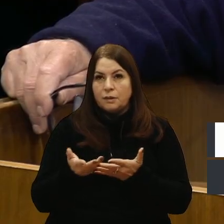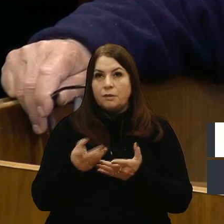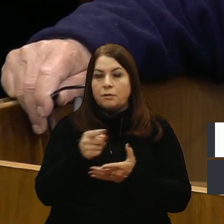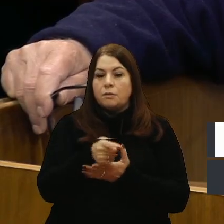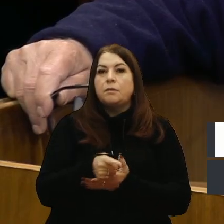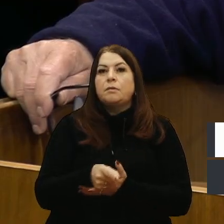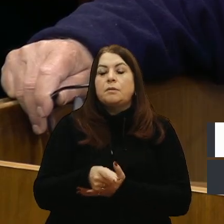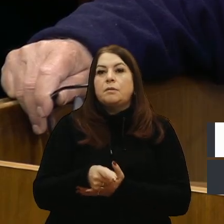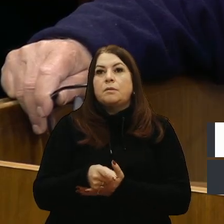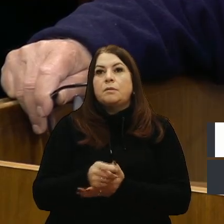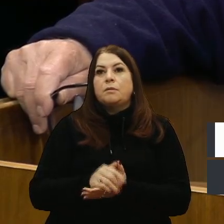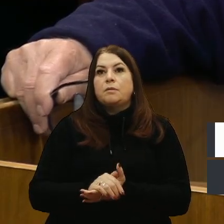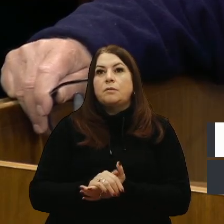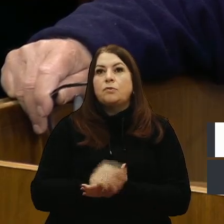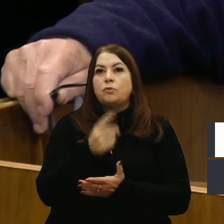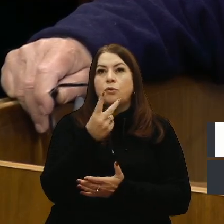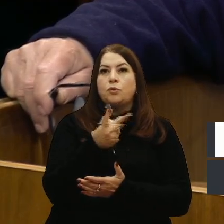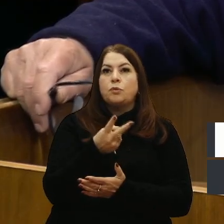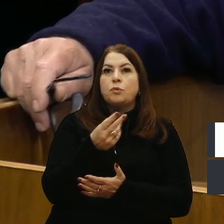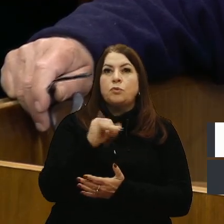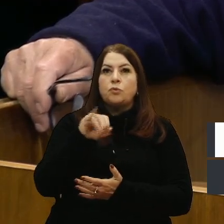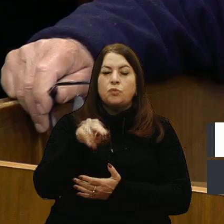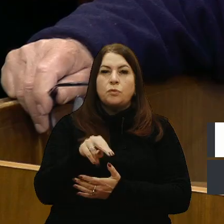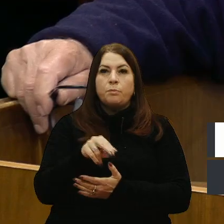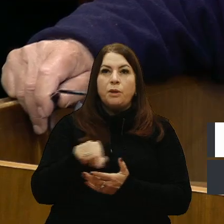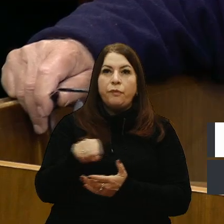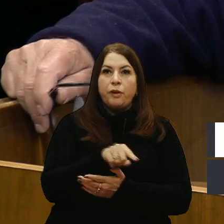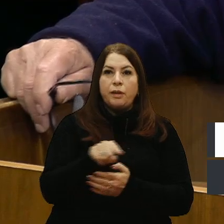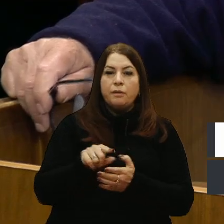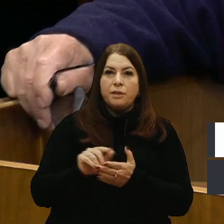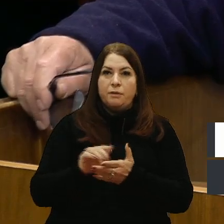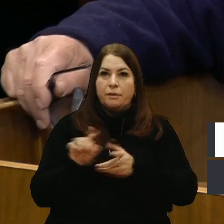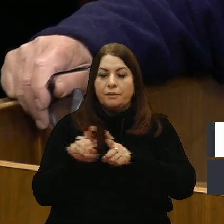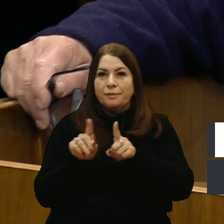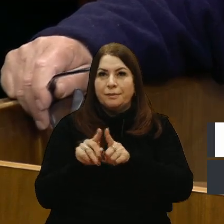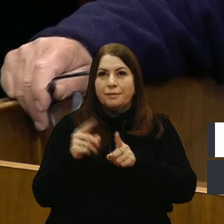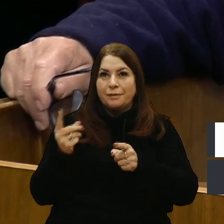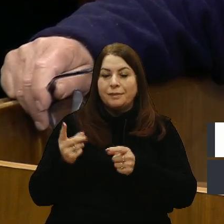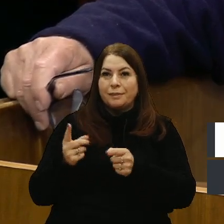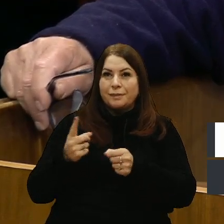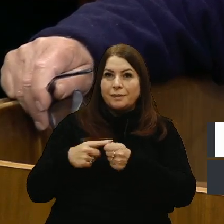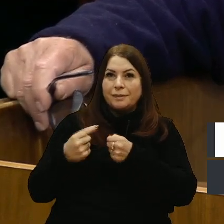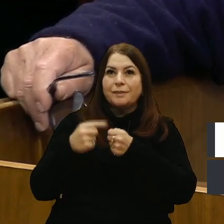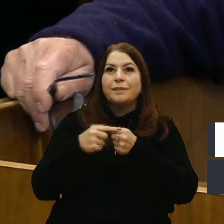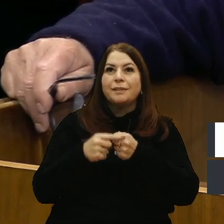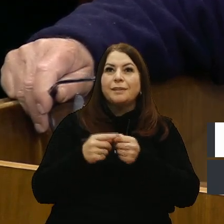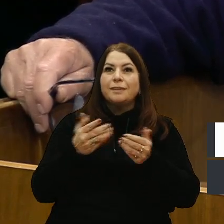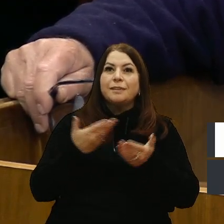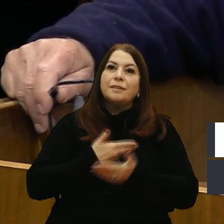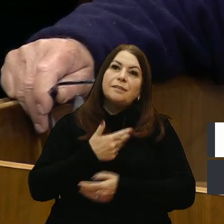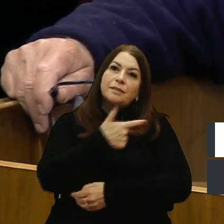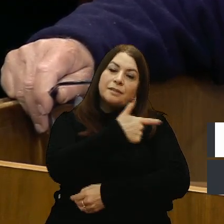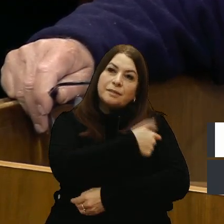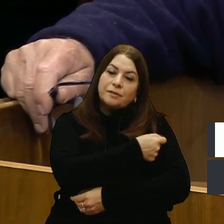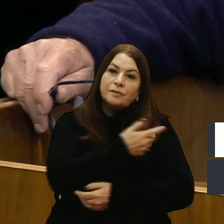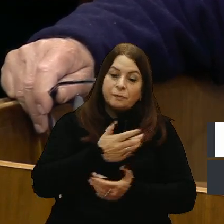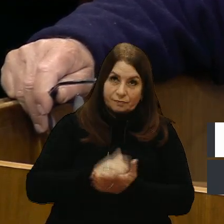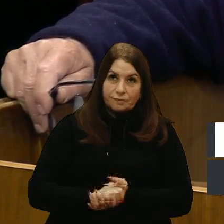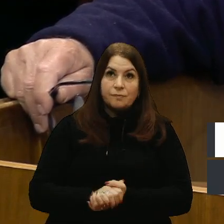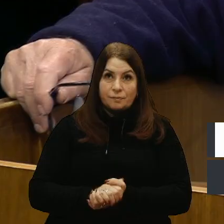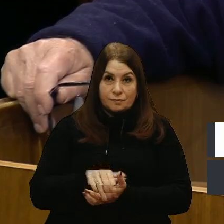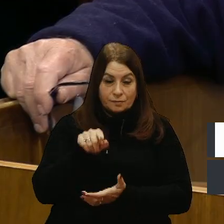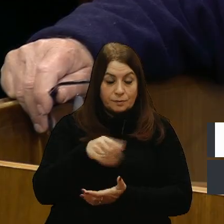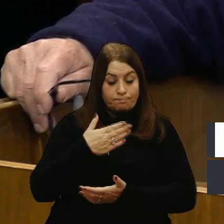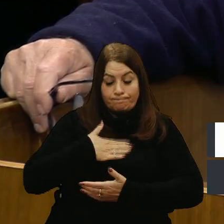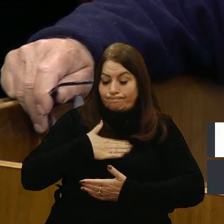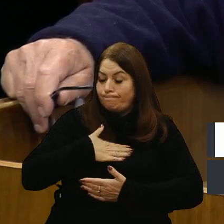teremos, dia 2 de junho, às 14 horas, Município Amigo da Vacina. Isso,